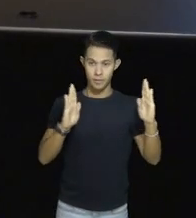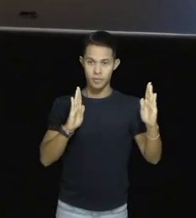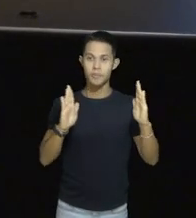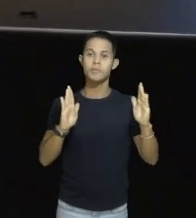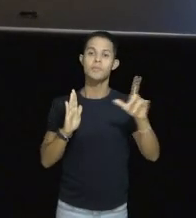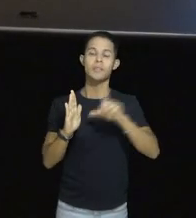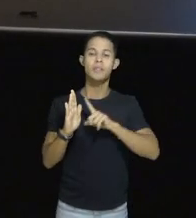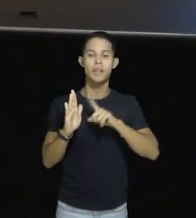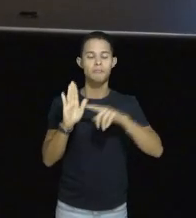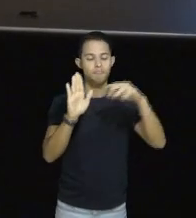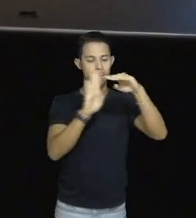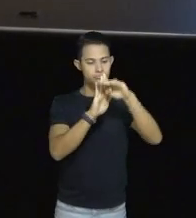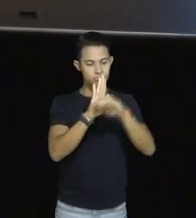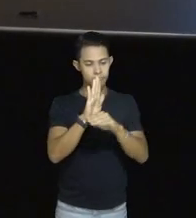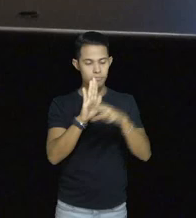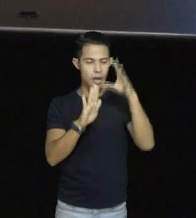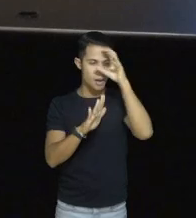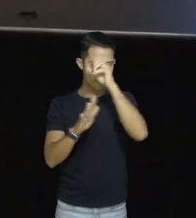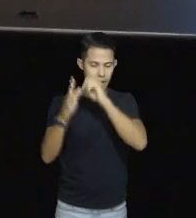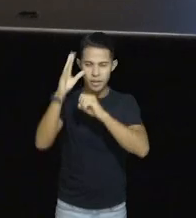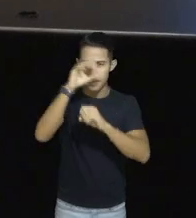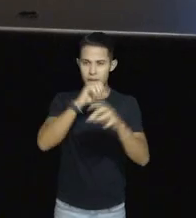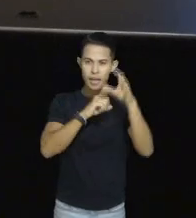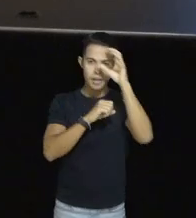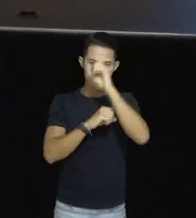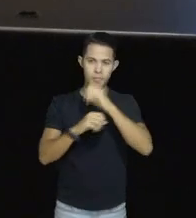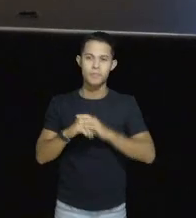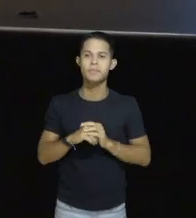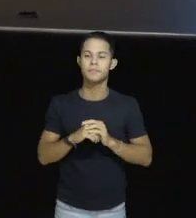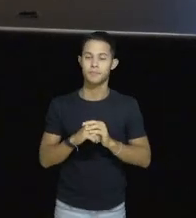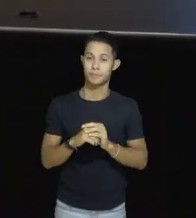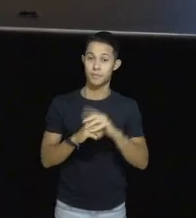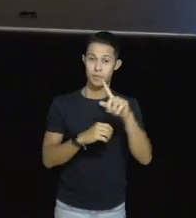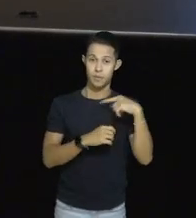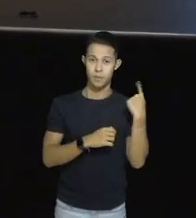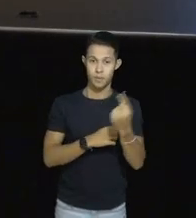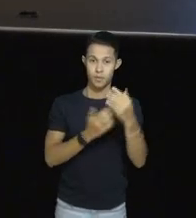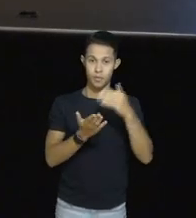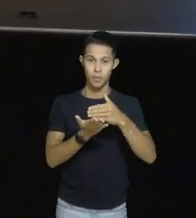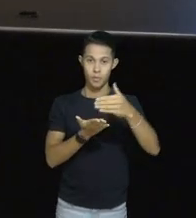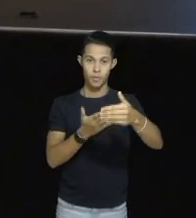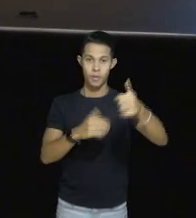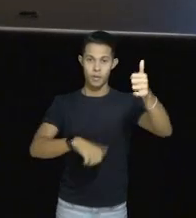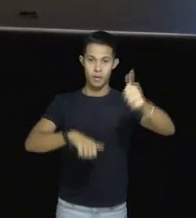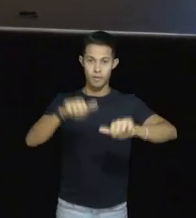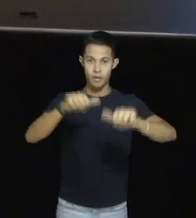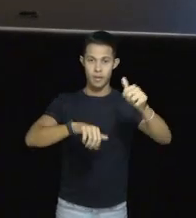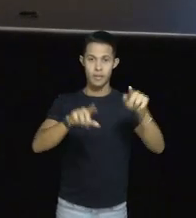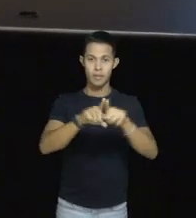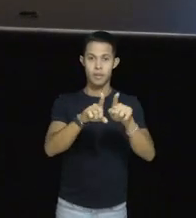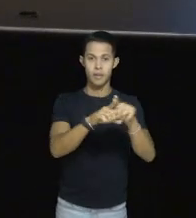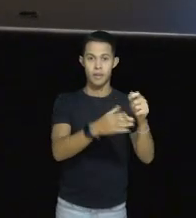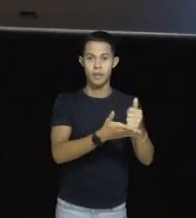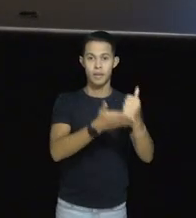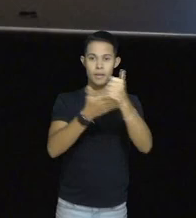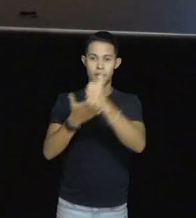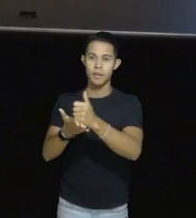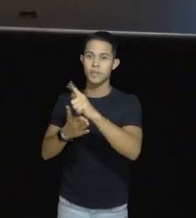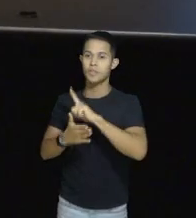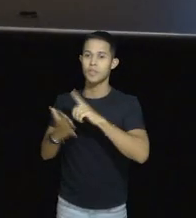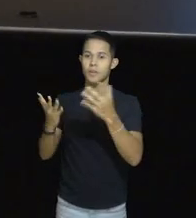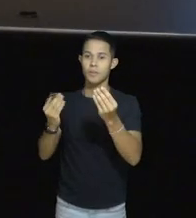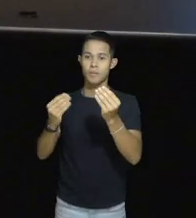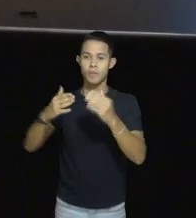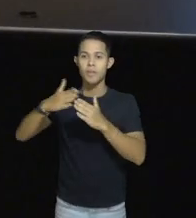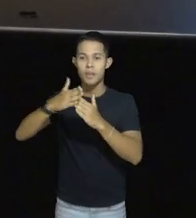vai aprendendo a lidar, né. Quando a gente começou a fazer avaliação e fazer encaminhamento, a gente tinha bastante dificuldade em produzir um